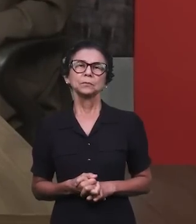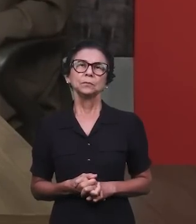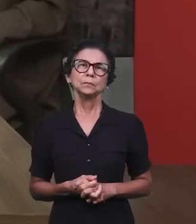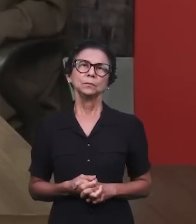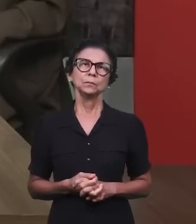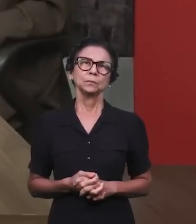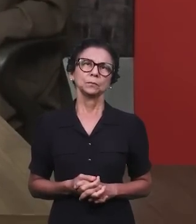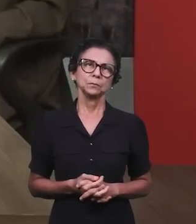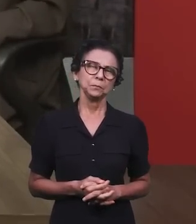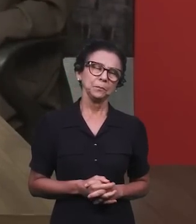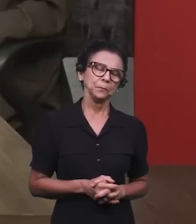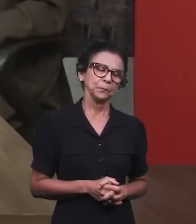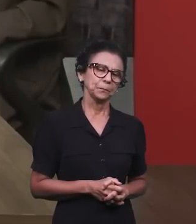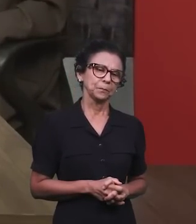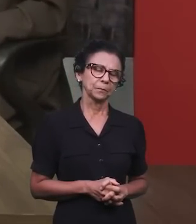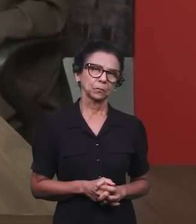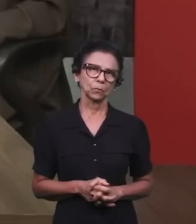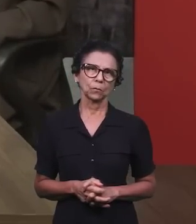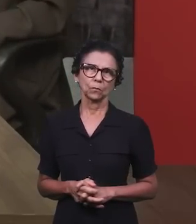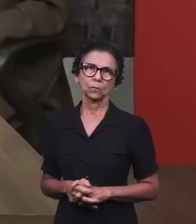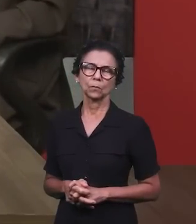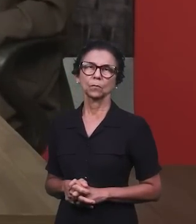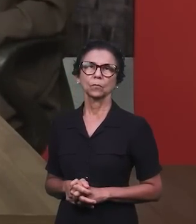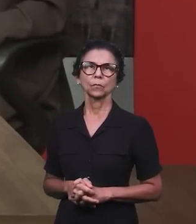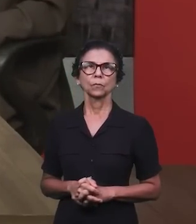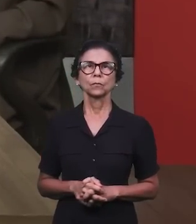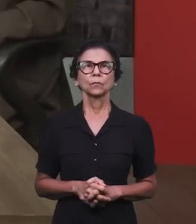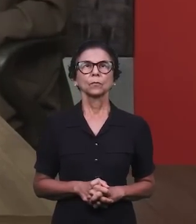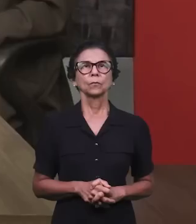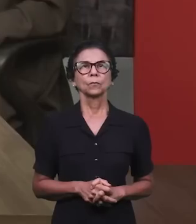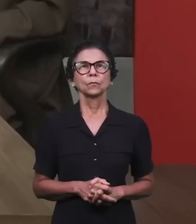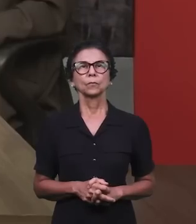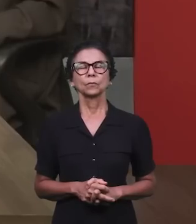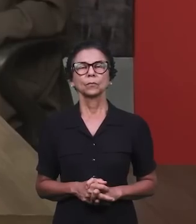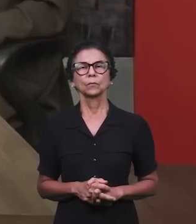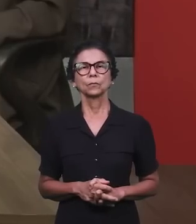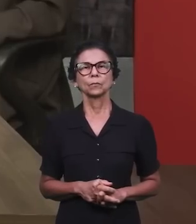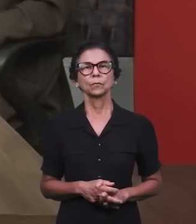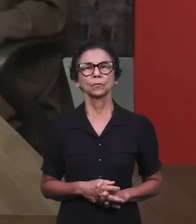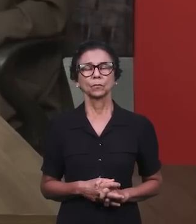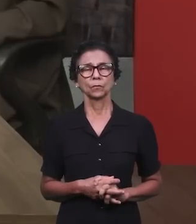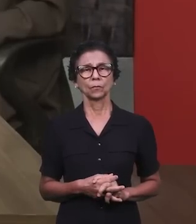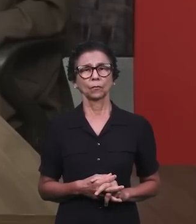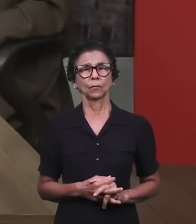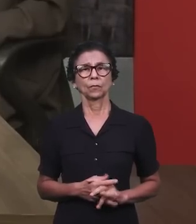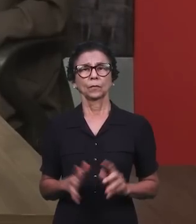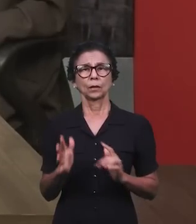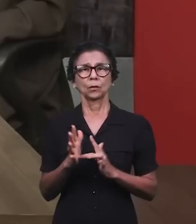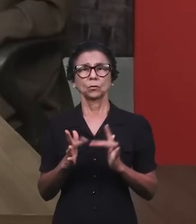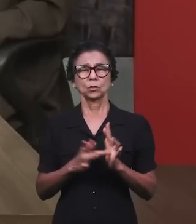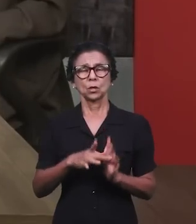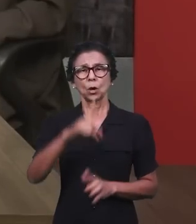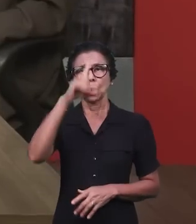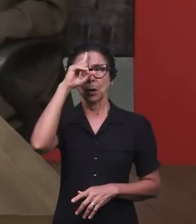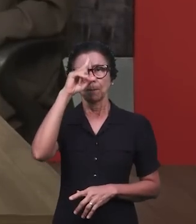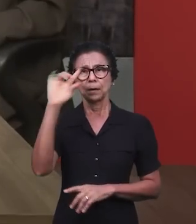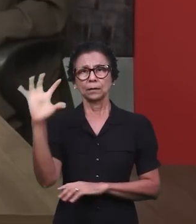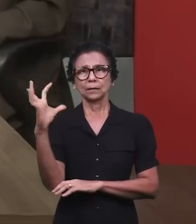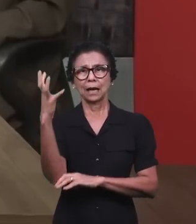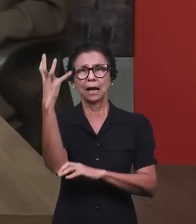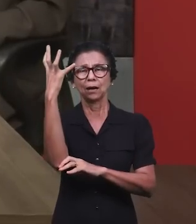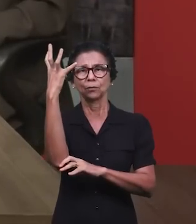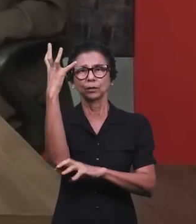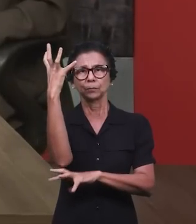Quando o Senhor Jesus ele fala que ele dá ordem à figueira para que ela se secasse por não apresentar os